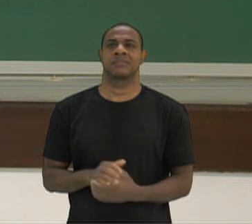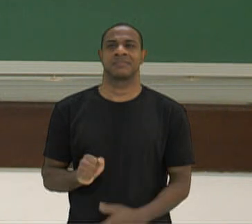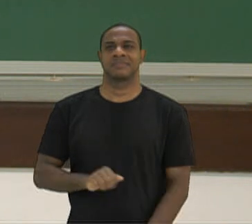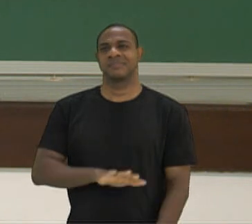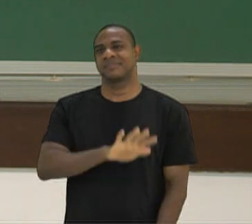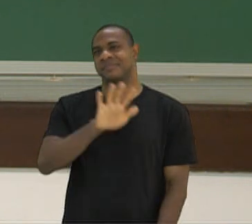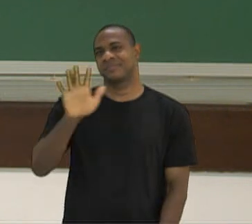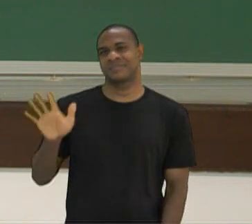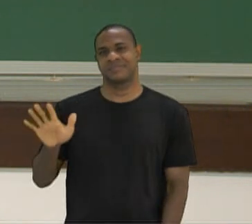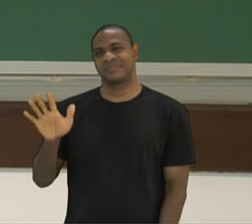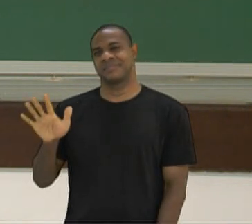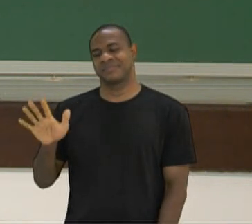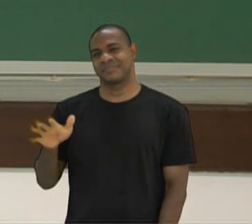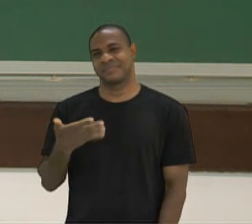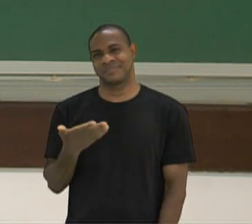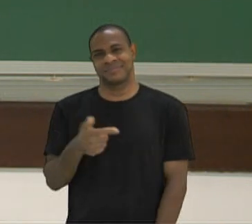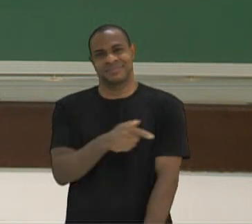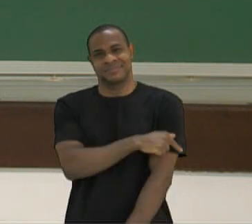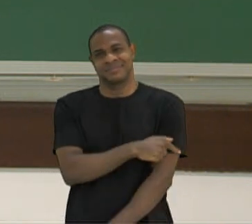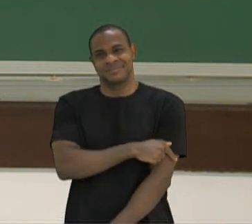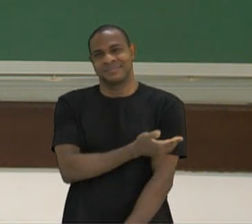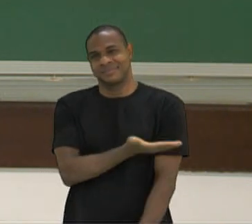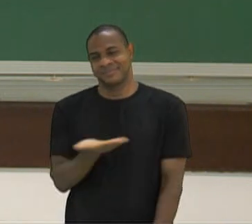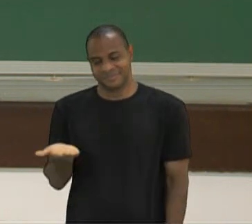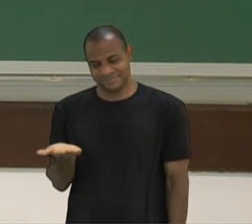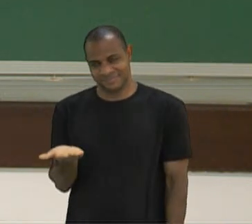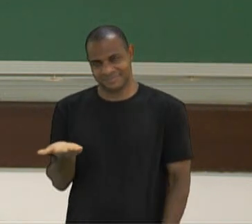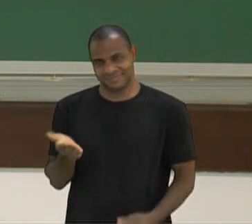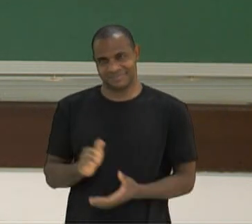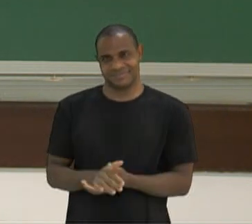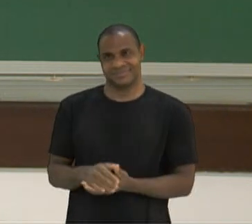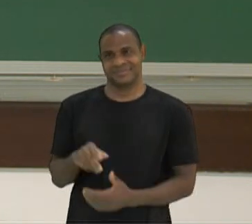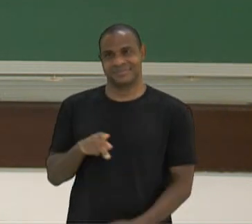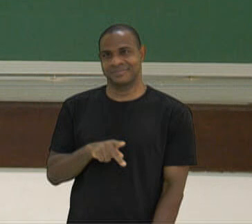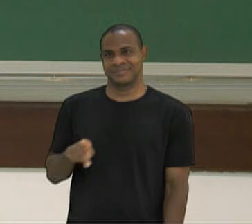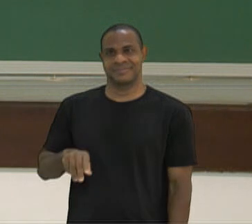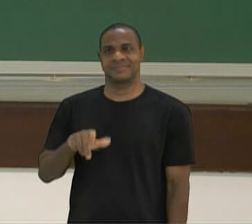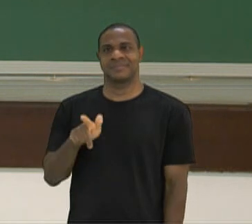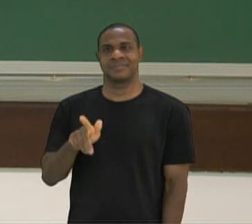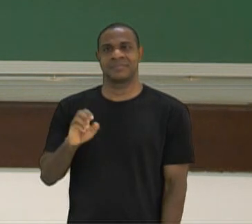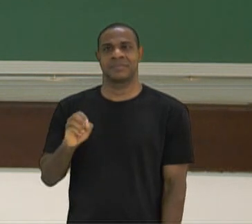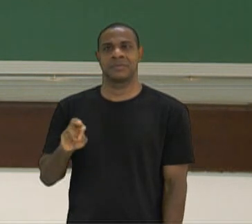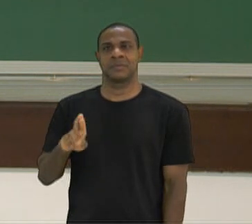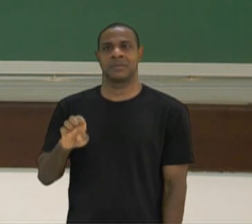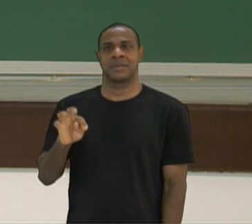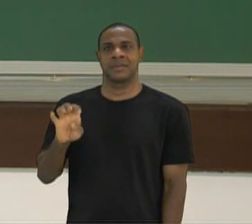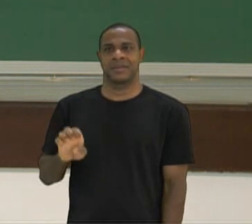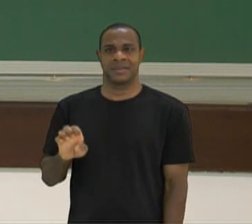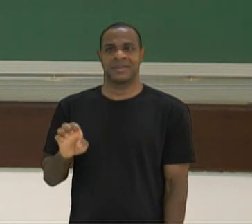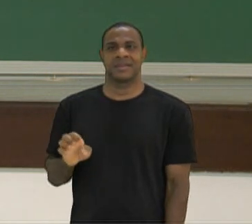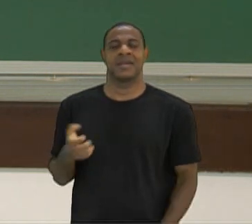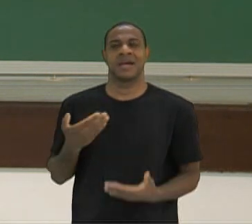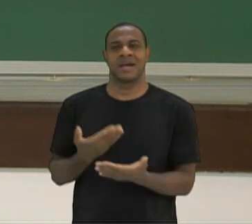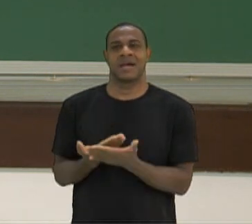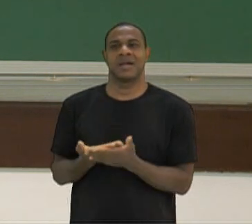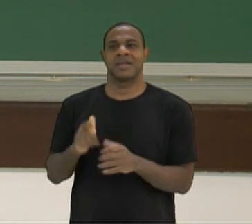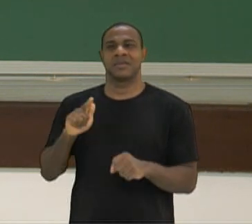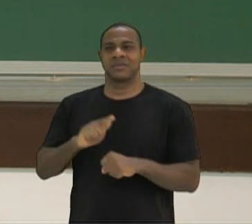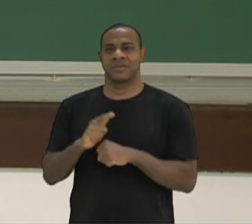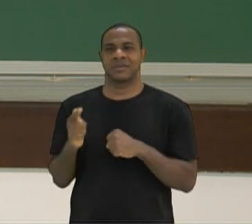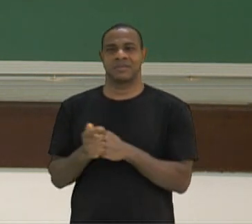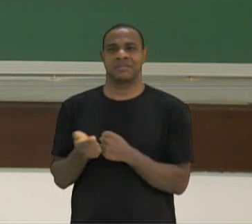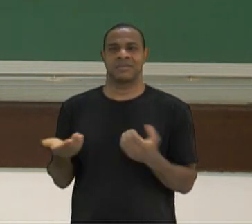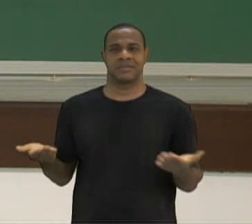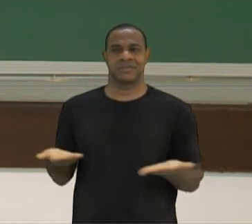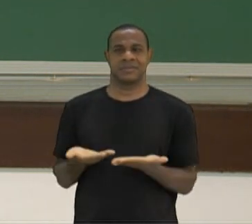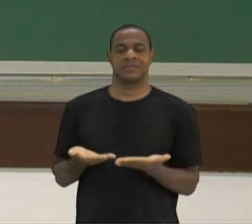Olá, meus queridos alunos do 7º ano, tudo bem com vocês? Eu sou a professora Gorete Wozniak, estamos aqui para mais uma aula de Geografia